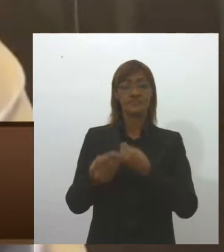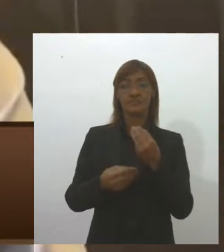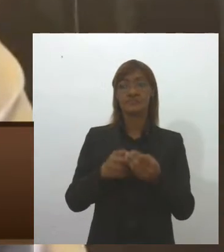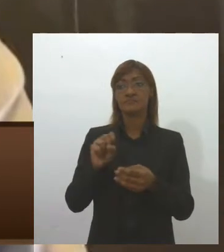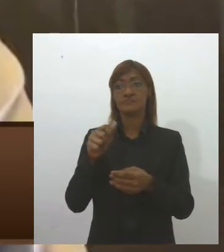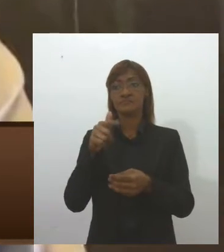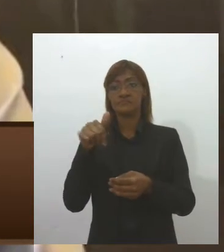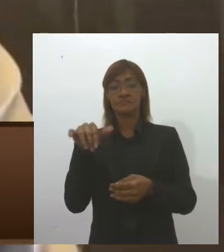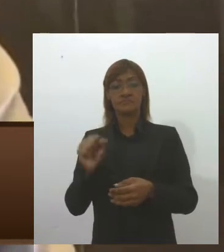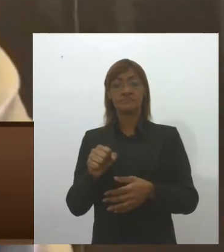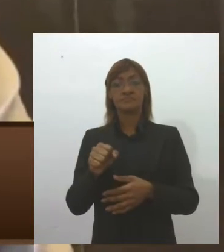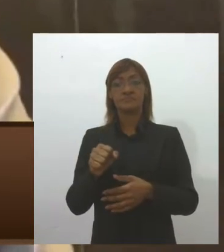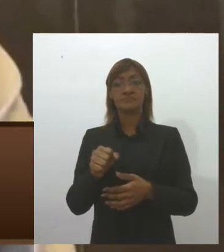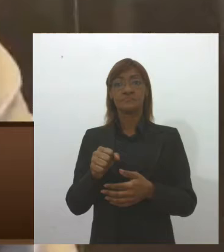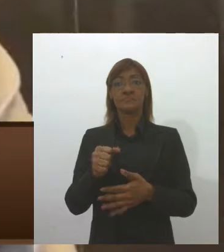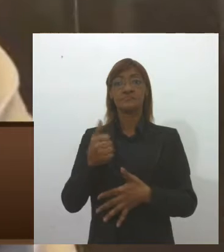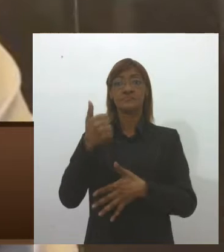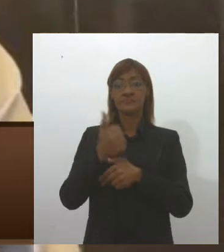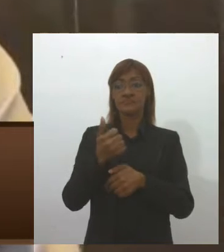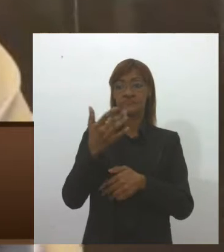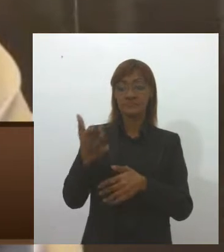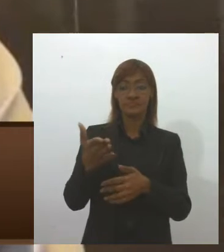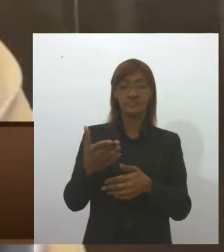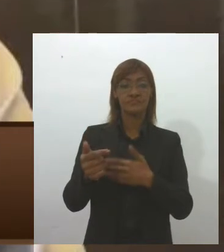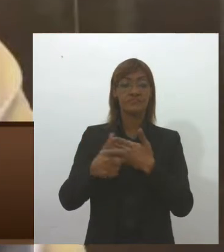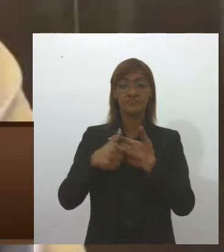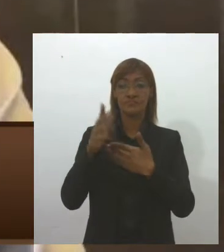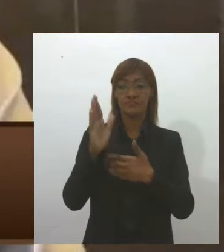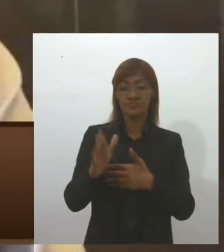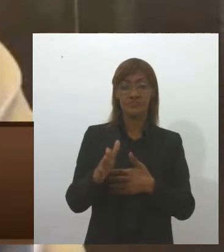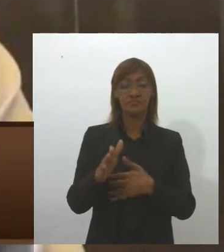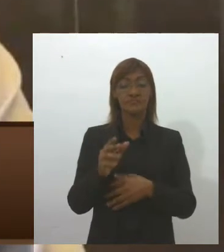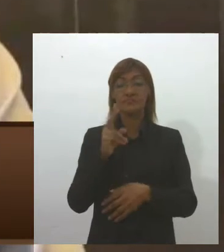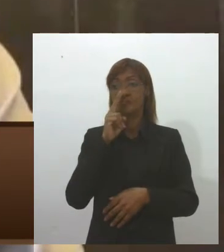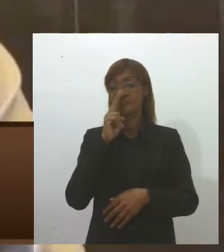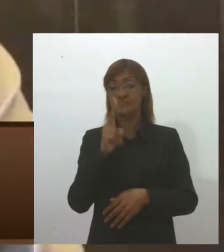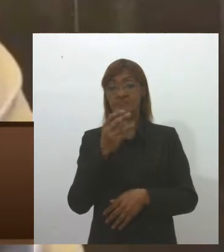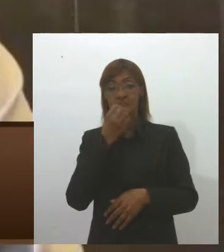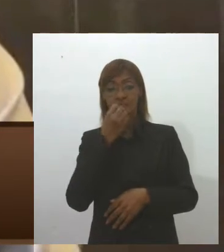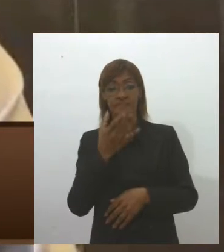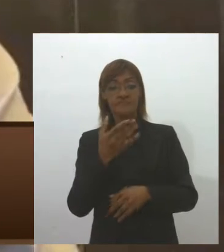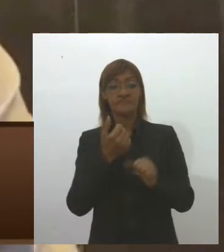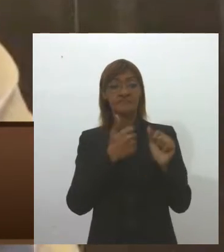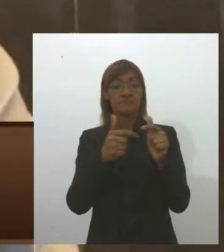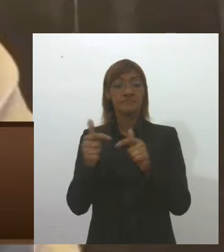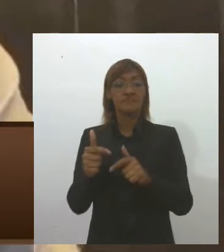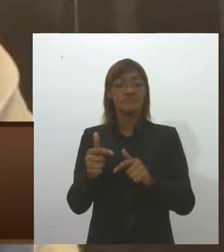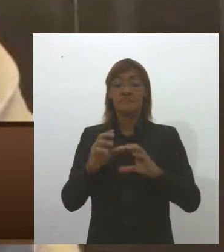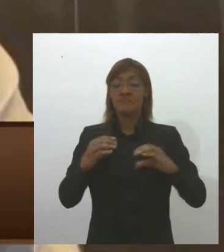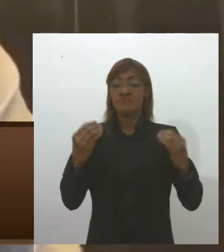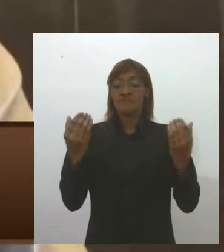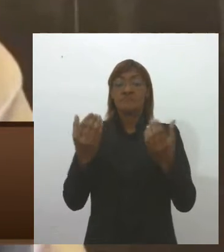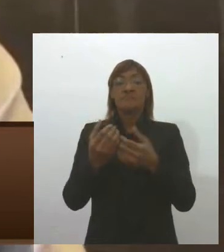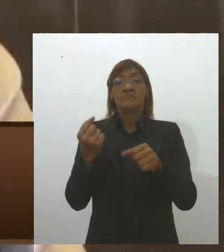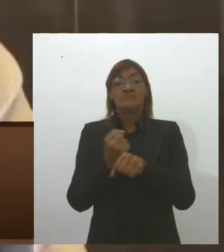assumiu a pasta, ele deu uma dinâmica muito grande à obra do centro de convenções, e a obra agora foi inaugurada. Então,